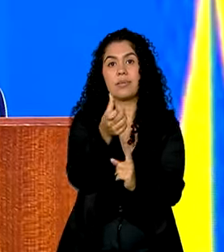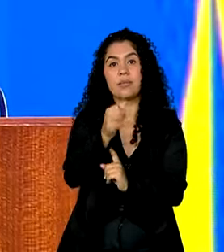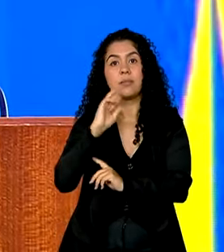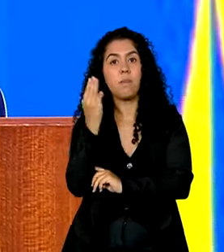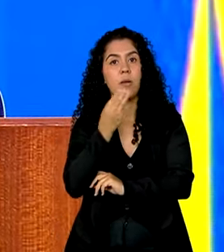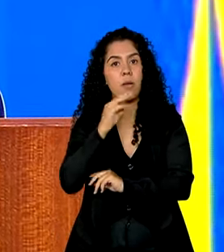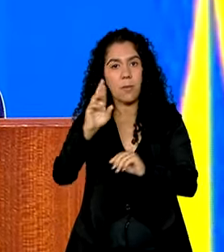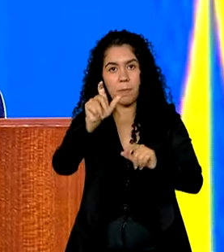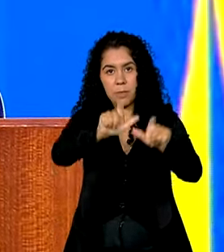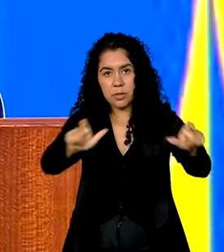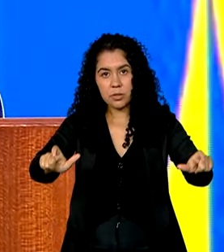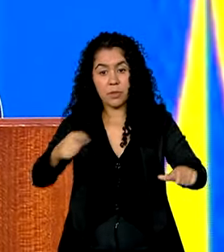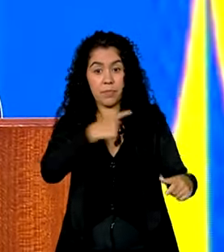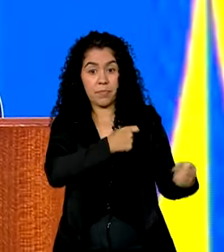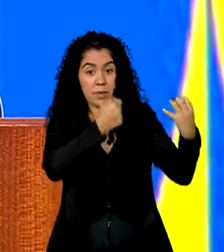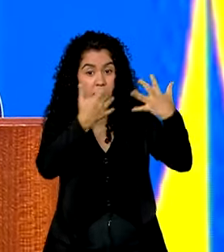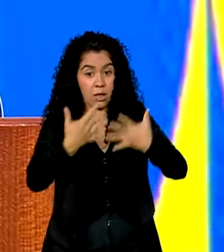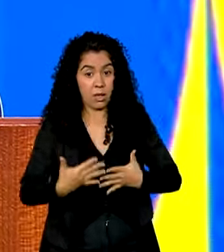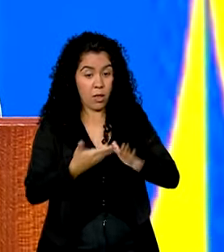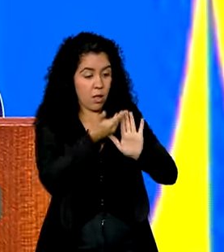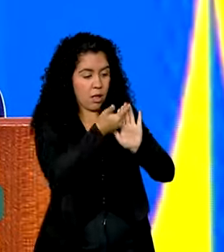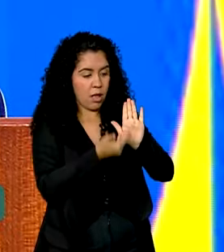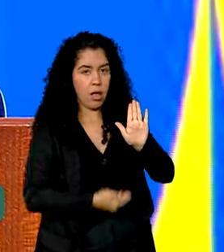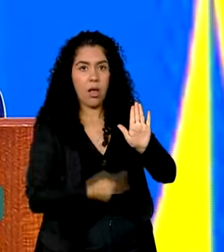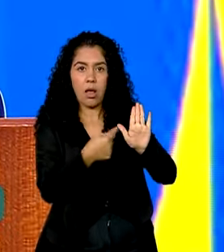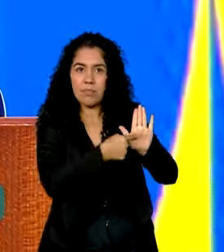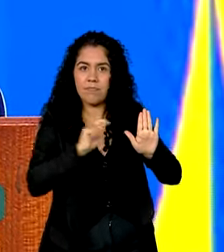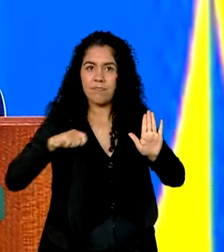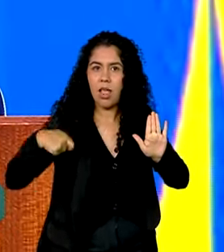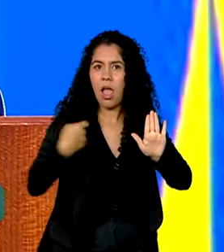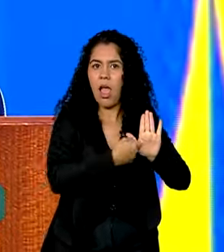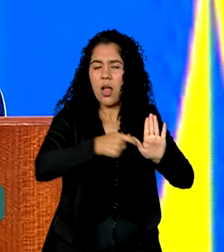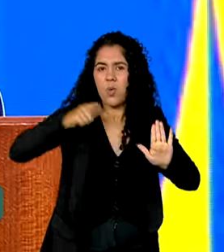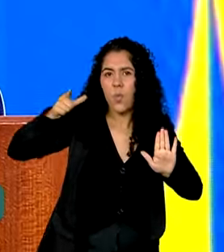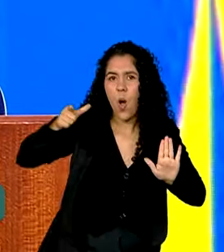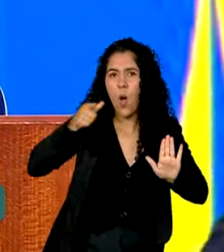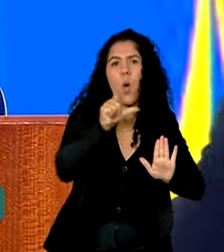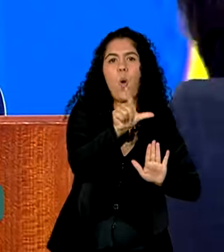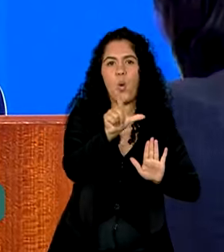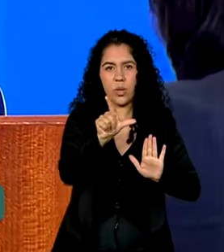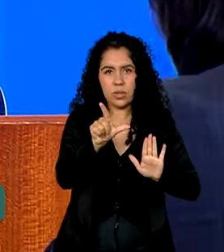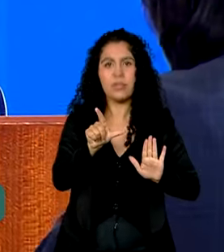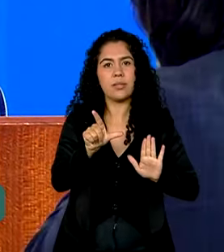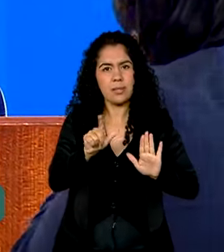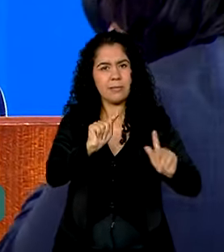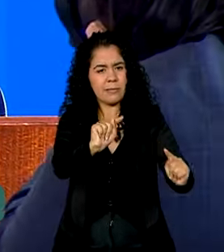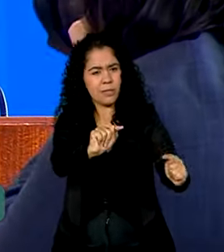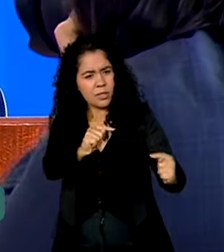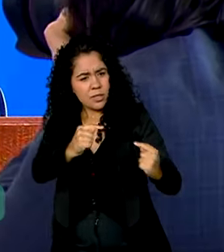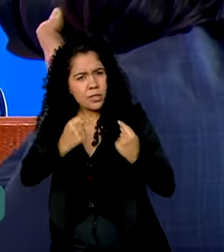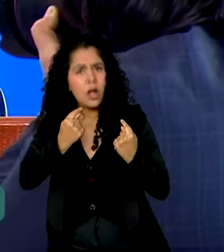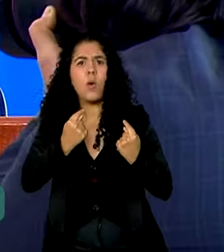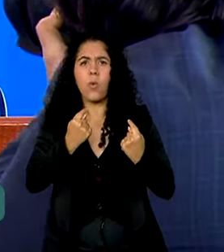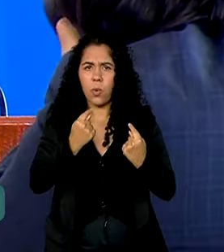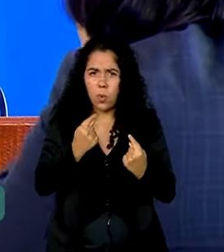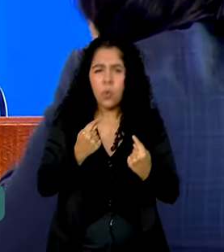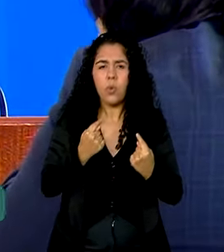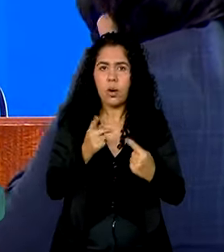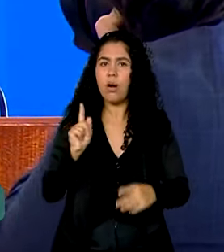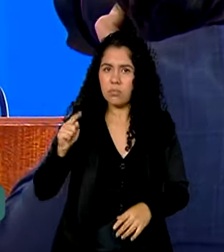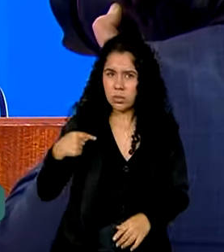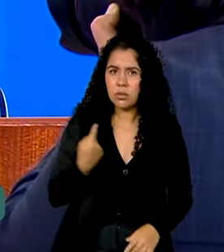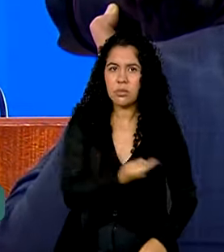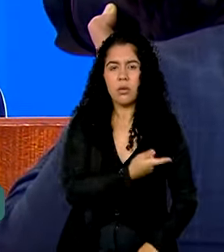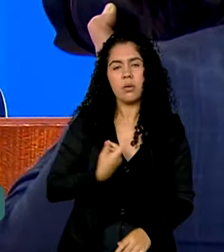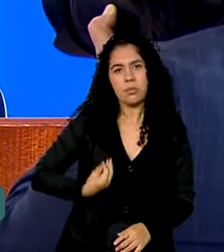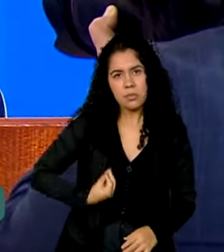caso do PAC Saúde, que é uma grande conquista, uma grande desafio também, nós